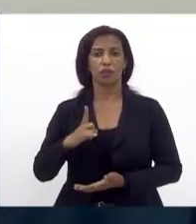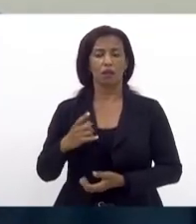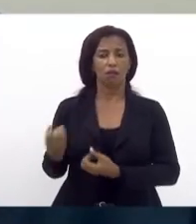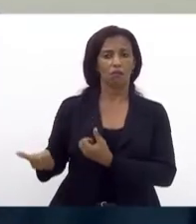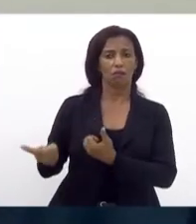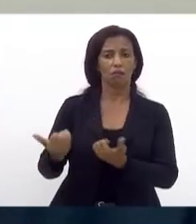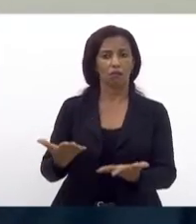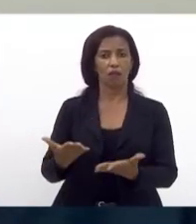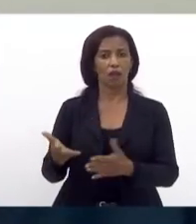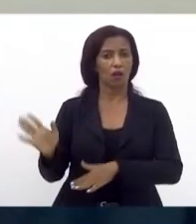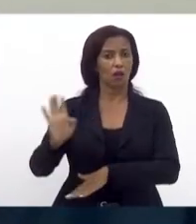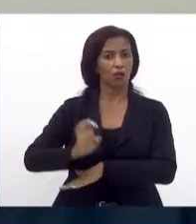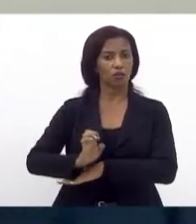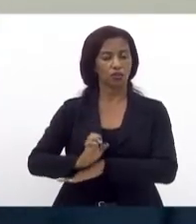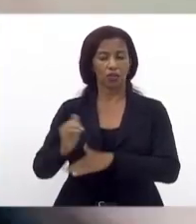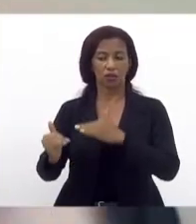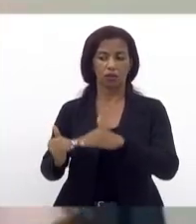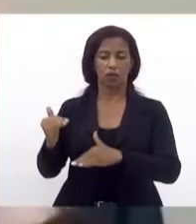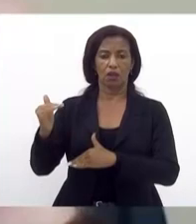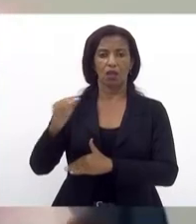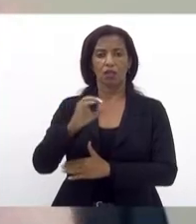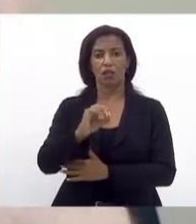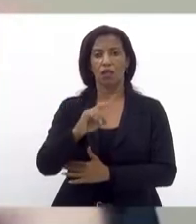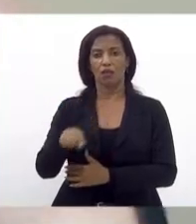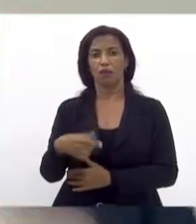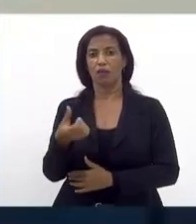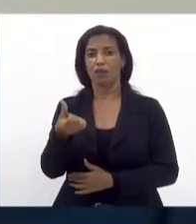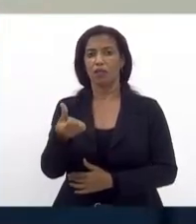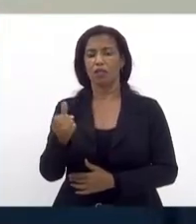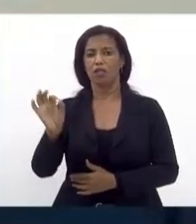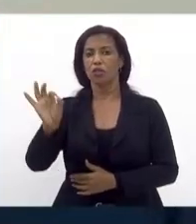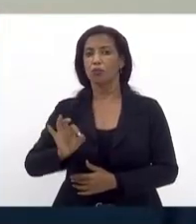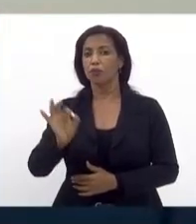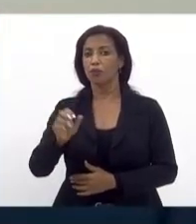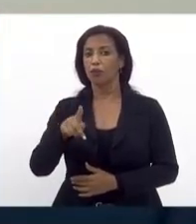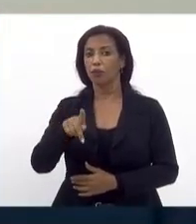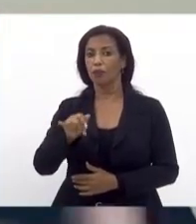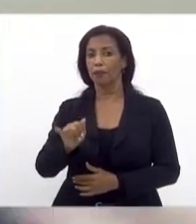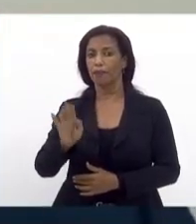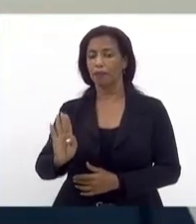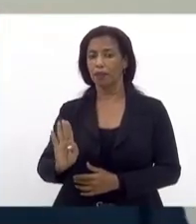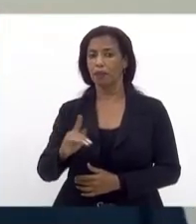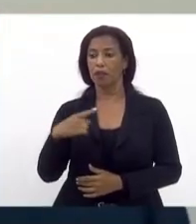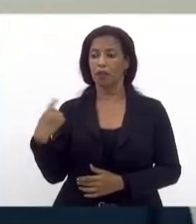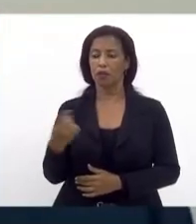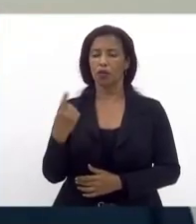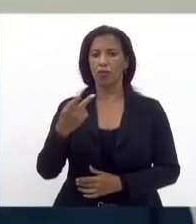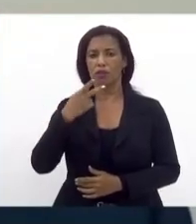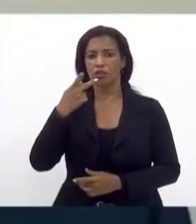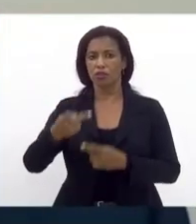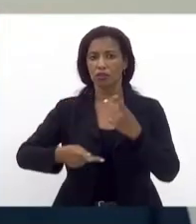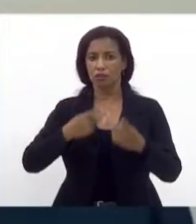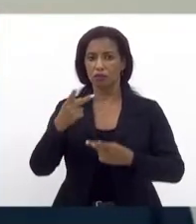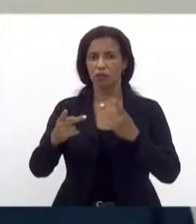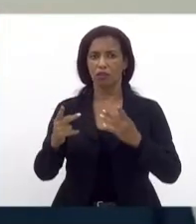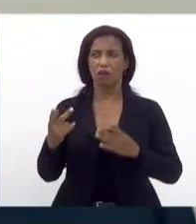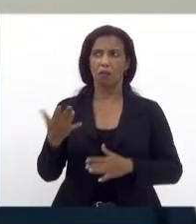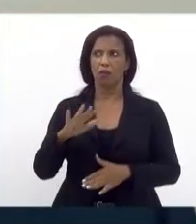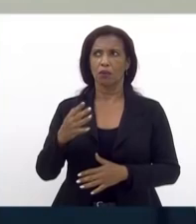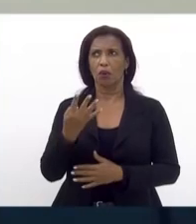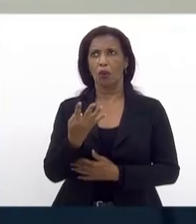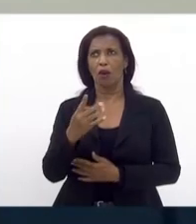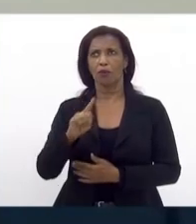propiciar ao nosso Estado um acréscimo de 0,6% do seu PIB, né, que nós estamos falando algo na casa de